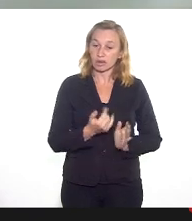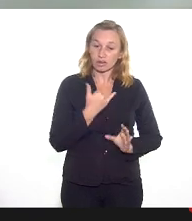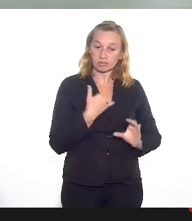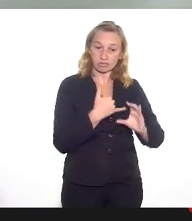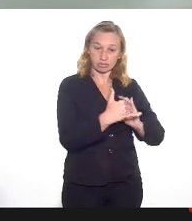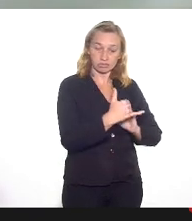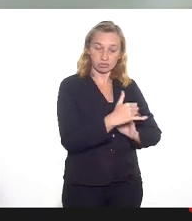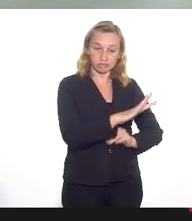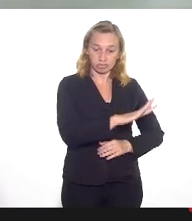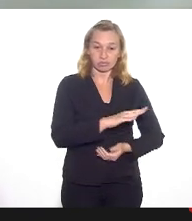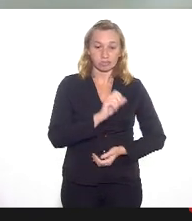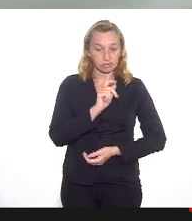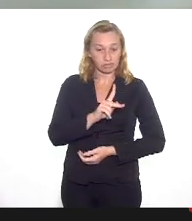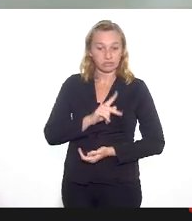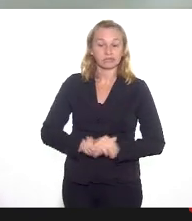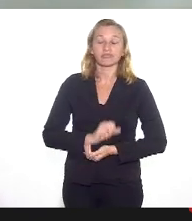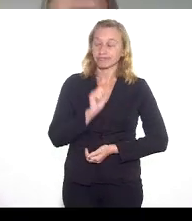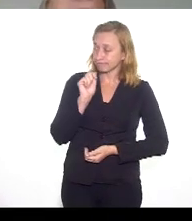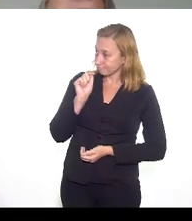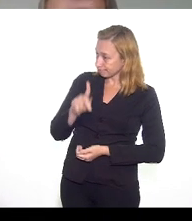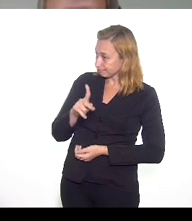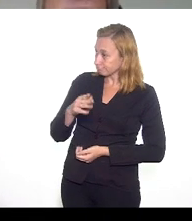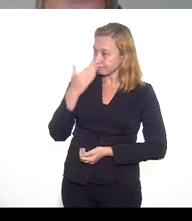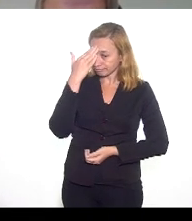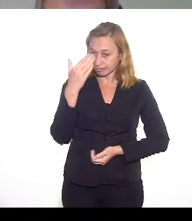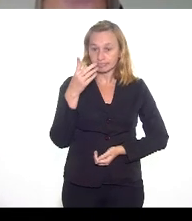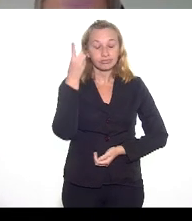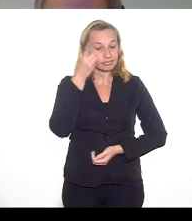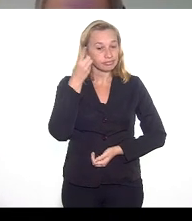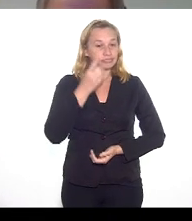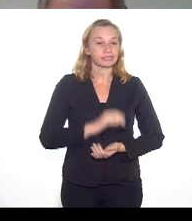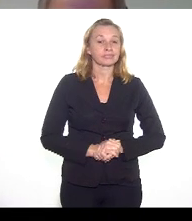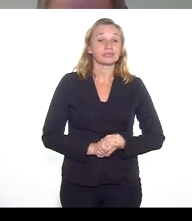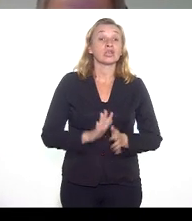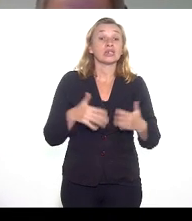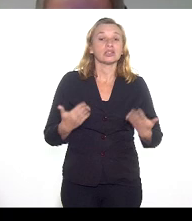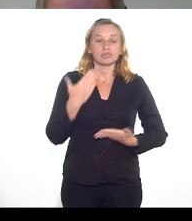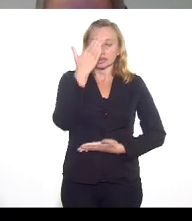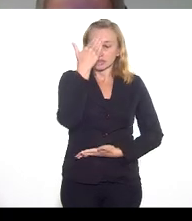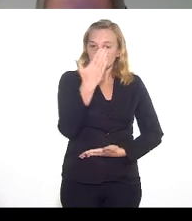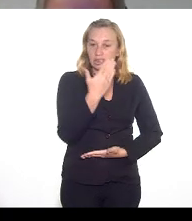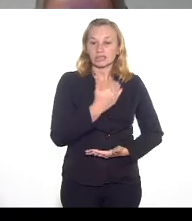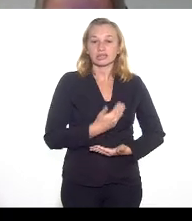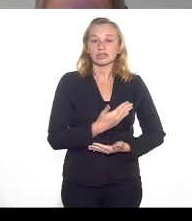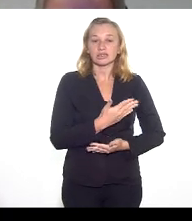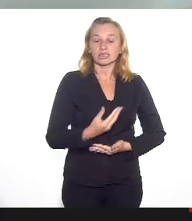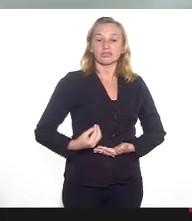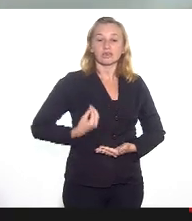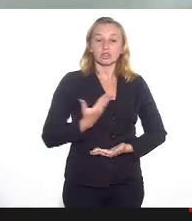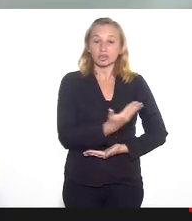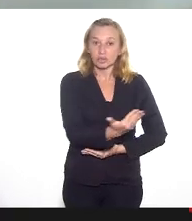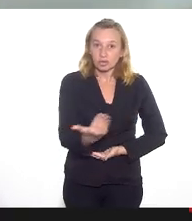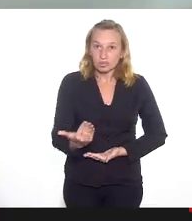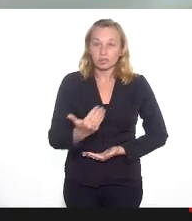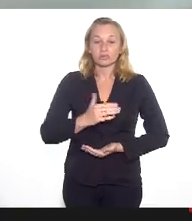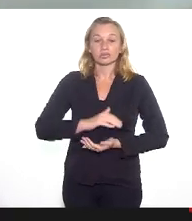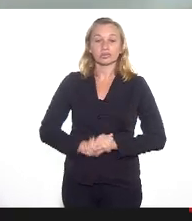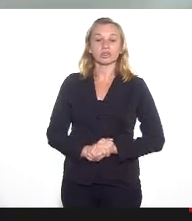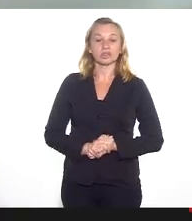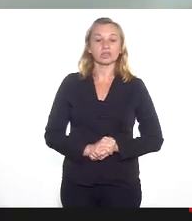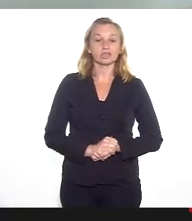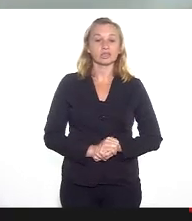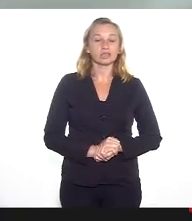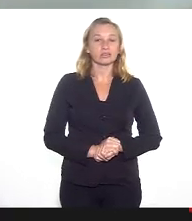comunicar. Pois não? Ok, obrigado, deputado. Bom, então queria agradecer a presença de todos,